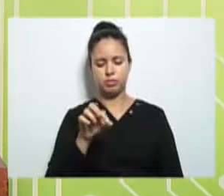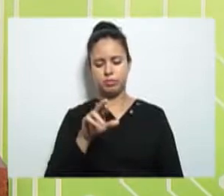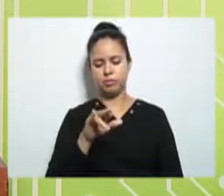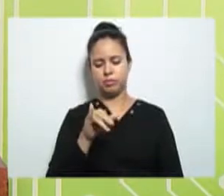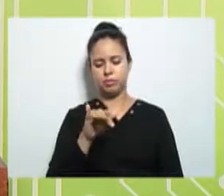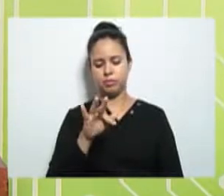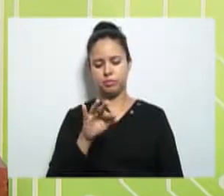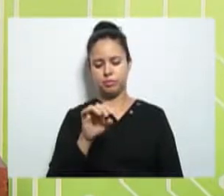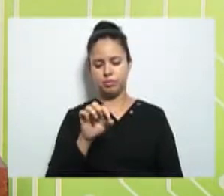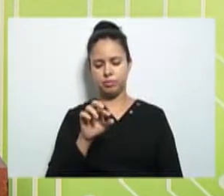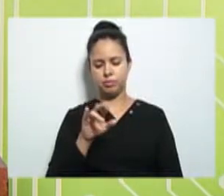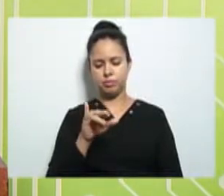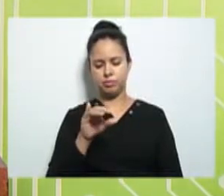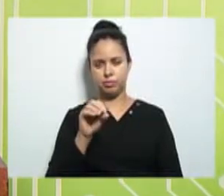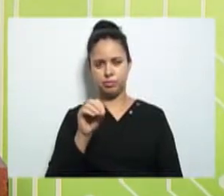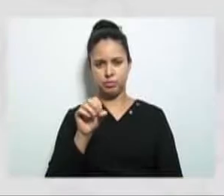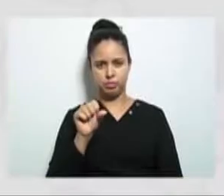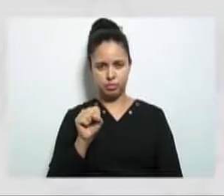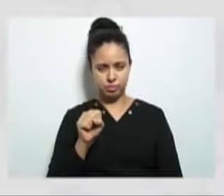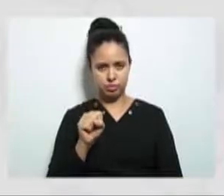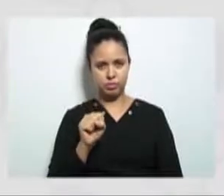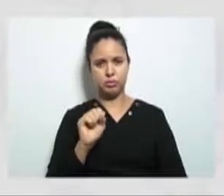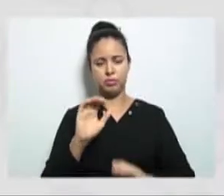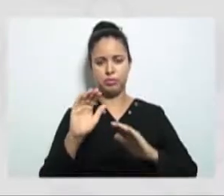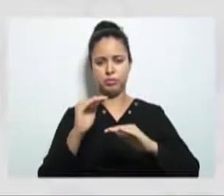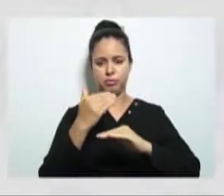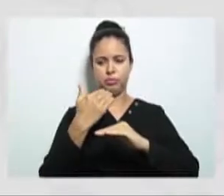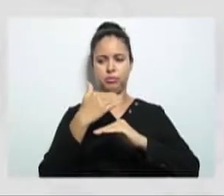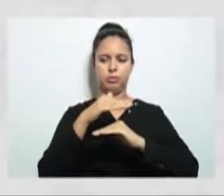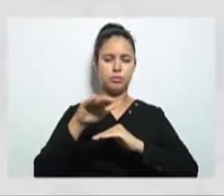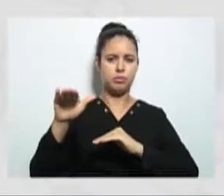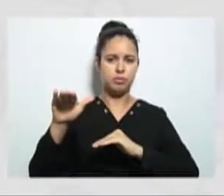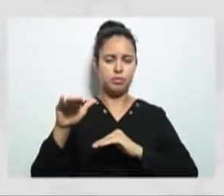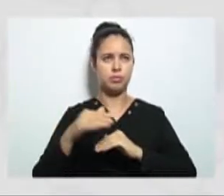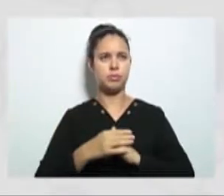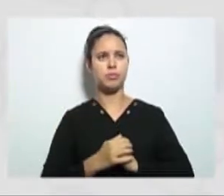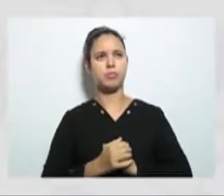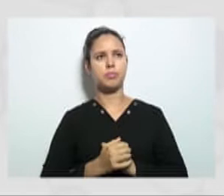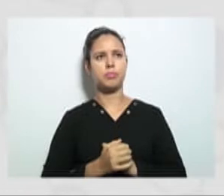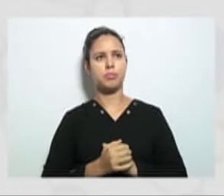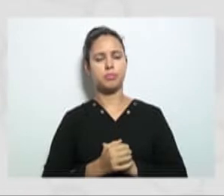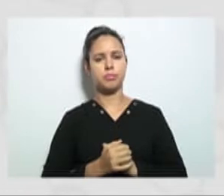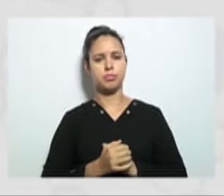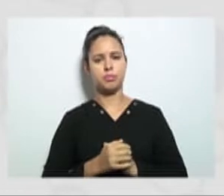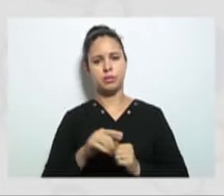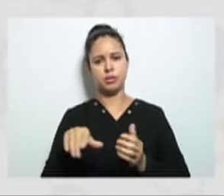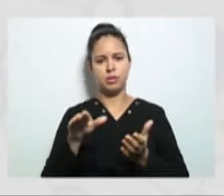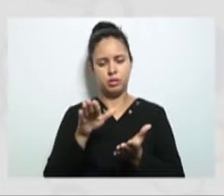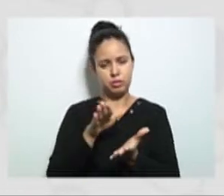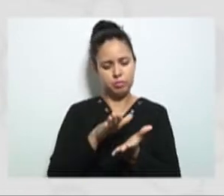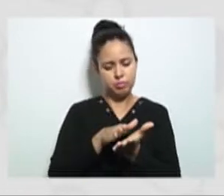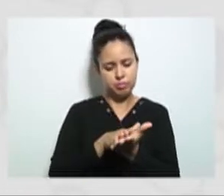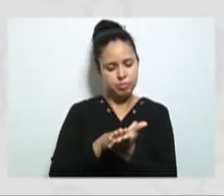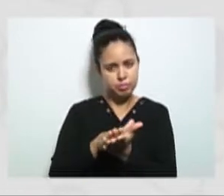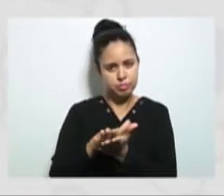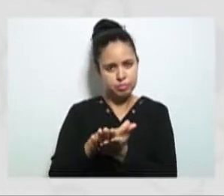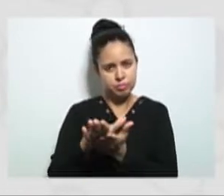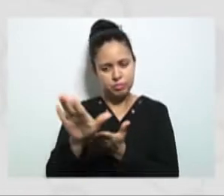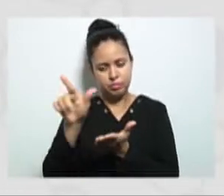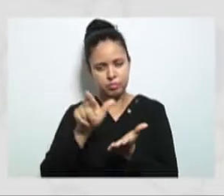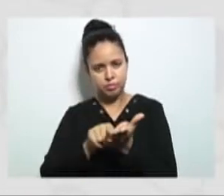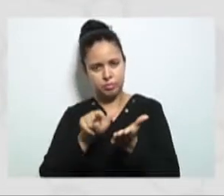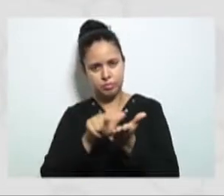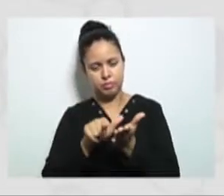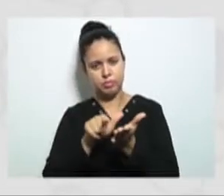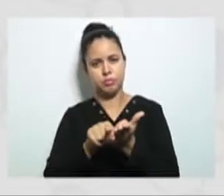de saída, tá? Vamos ver aqui os exemplos dos periféricos de saída, ó. A gente tem a impressora, né? Quem aí nunca imprimiu algo